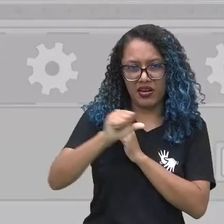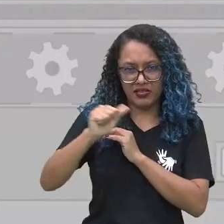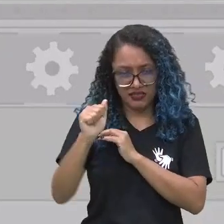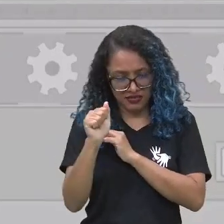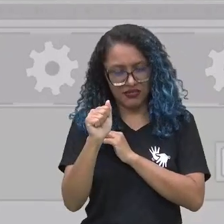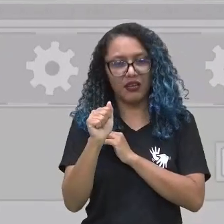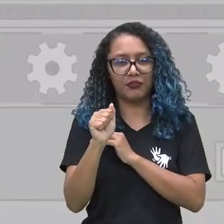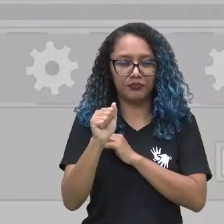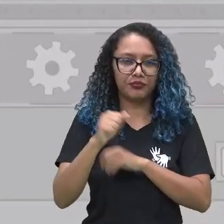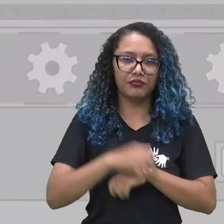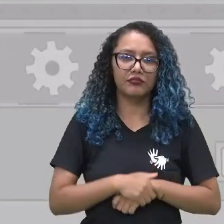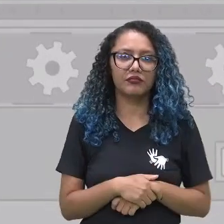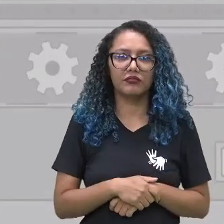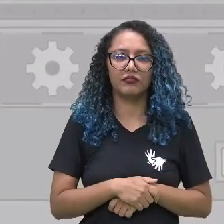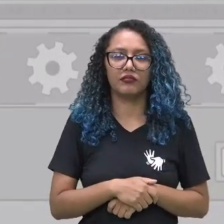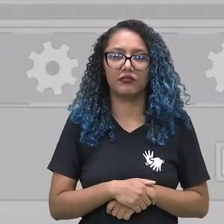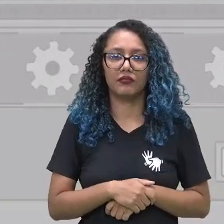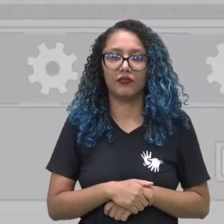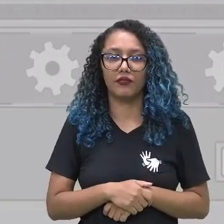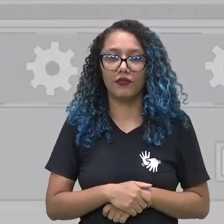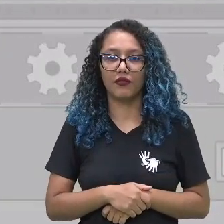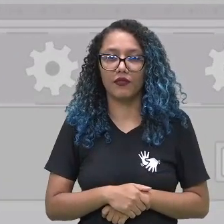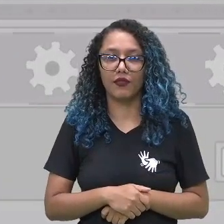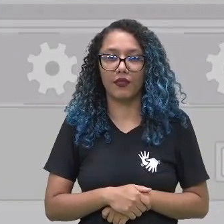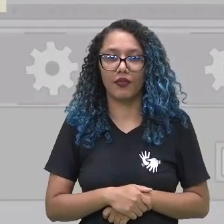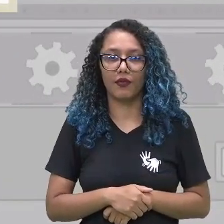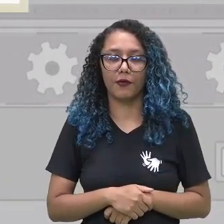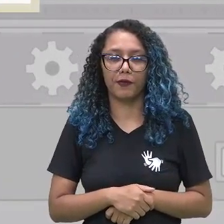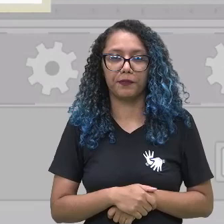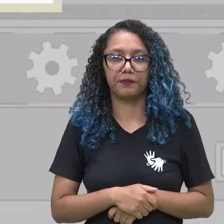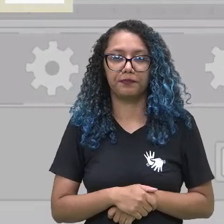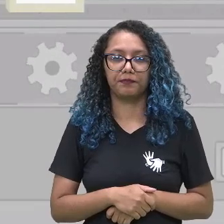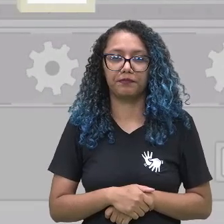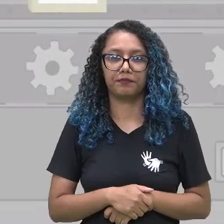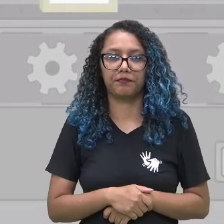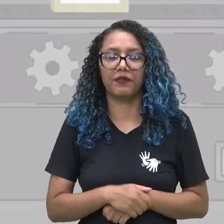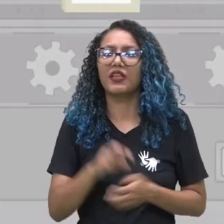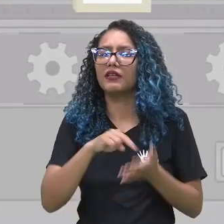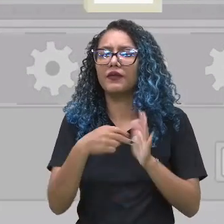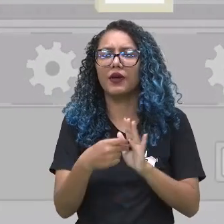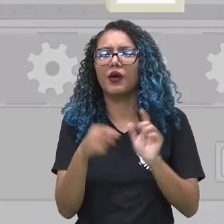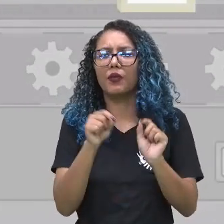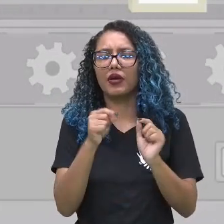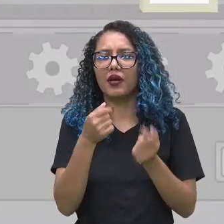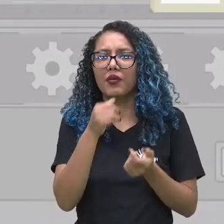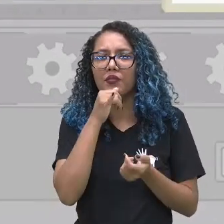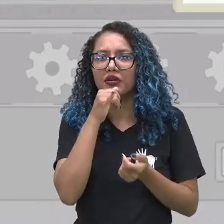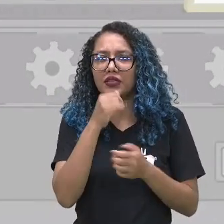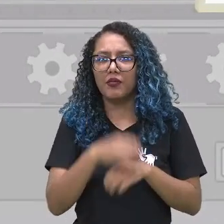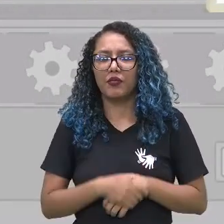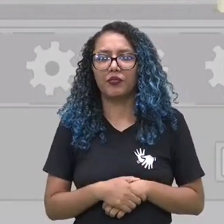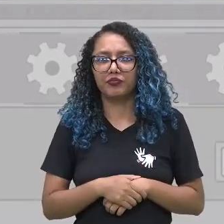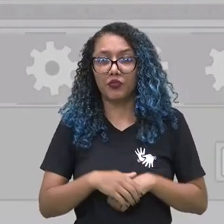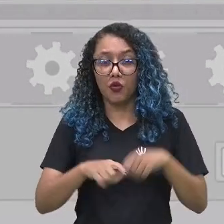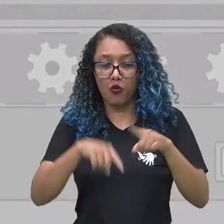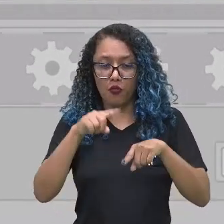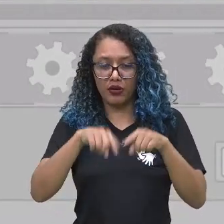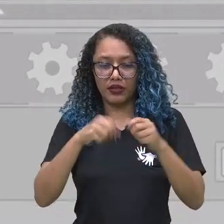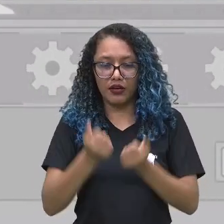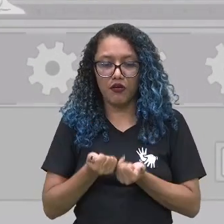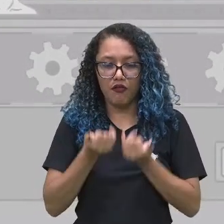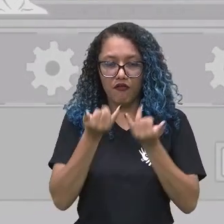que vai trazer para a gente um produto que a gente vai consumir muitas vezes